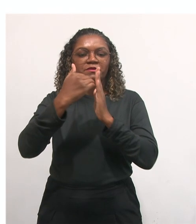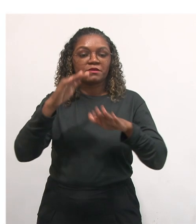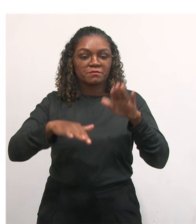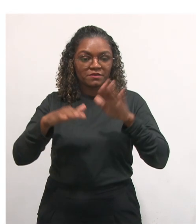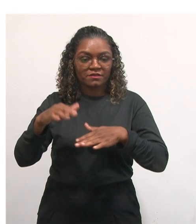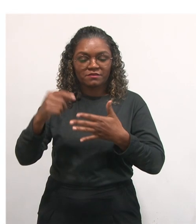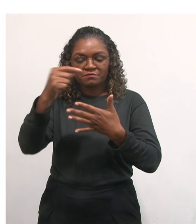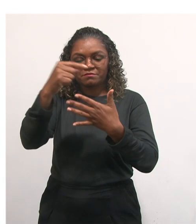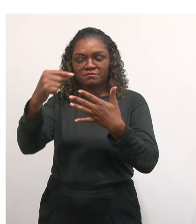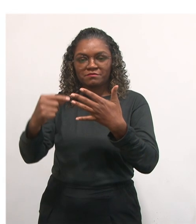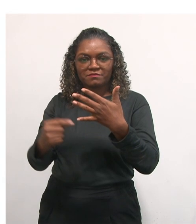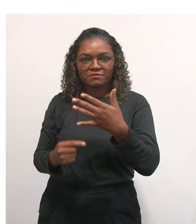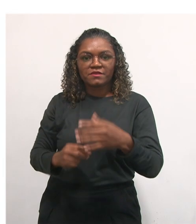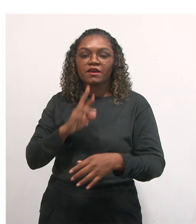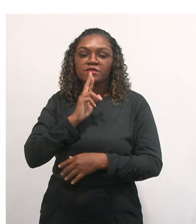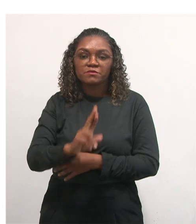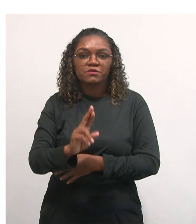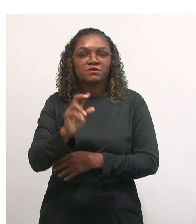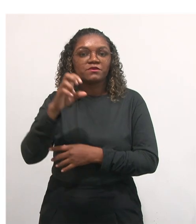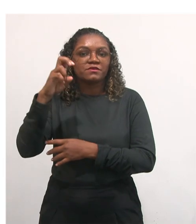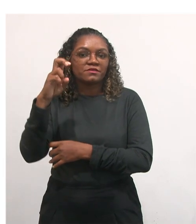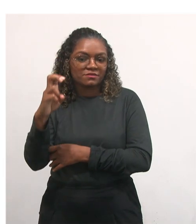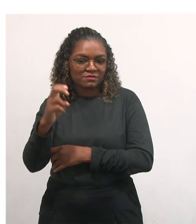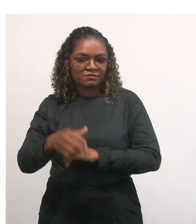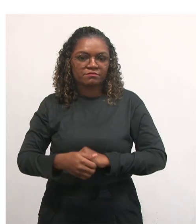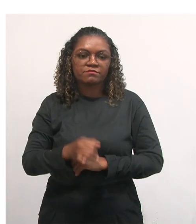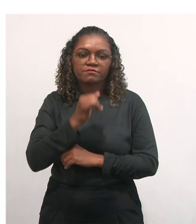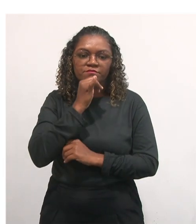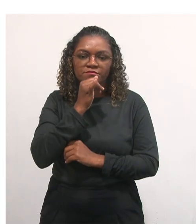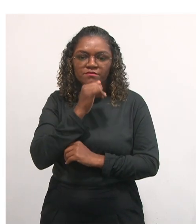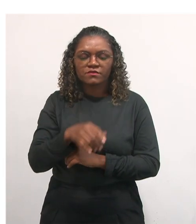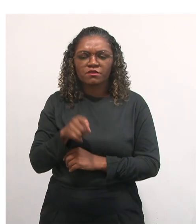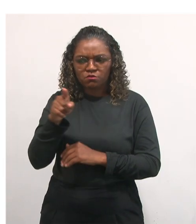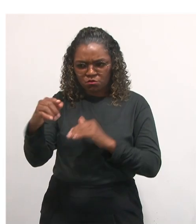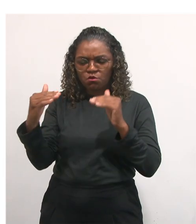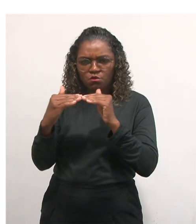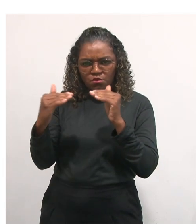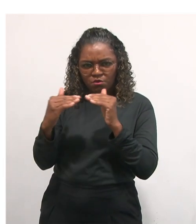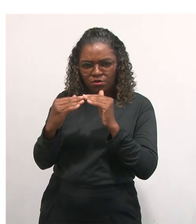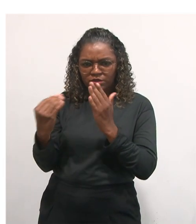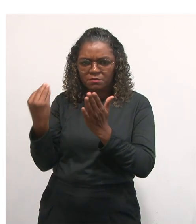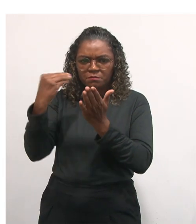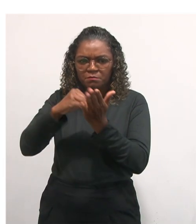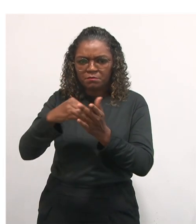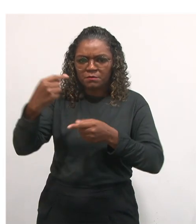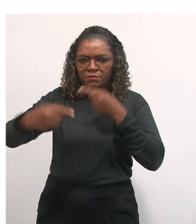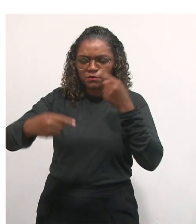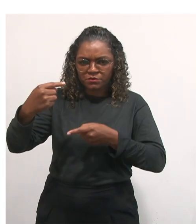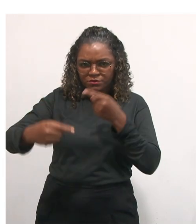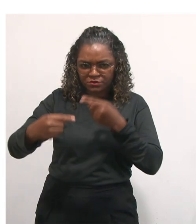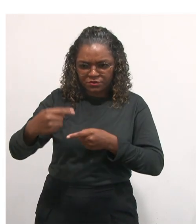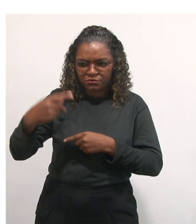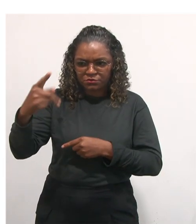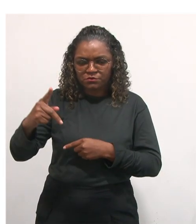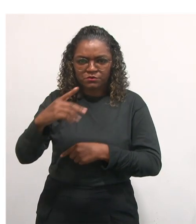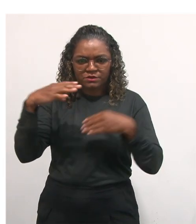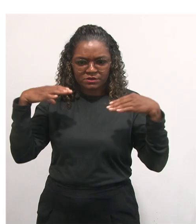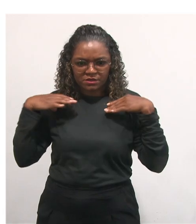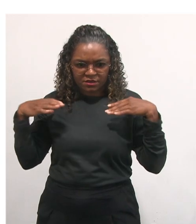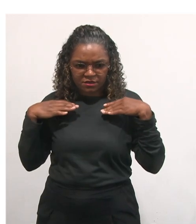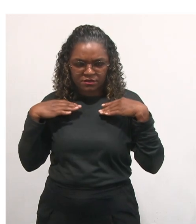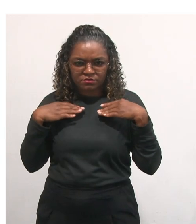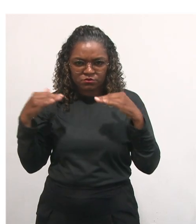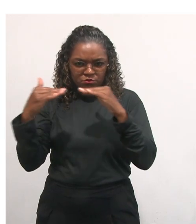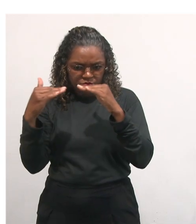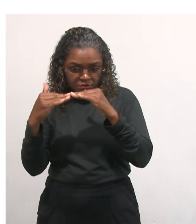ó. Você concorda com a implementação da política X na sua cidade? Né? Você concorda com a implementação da política de